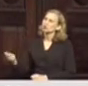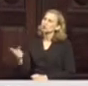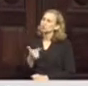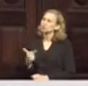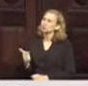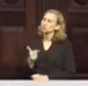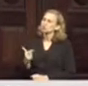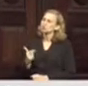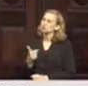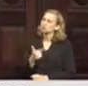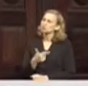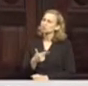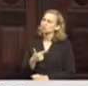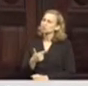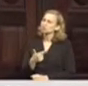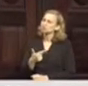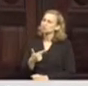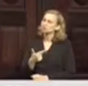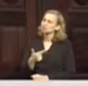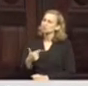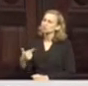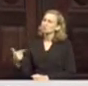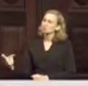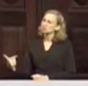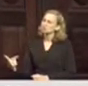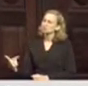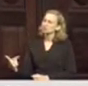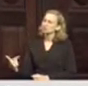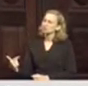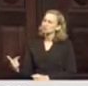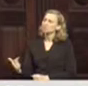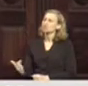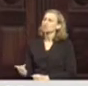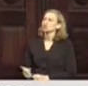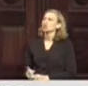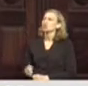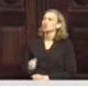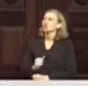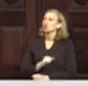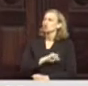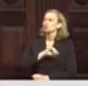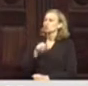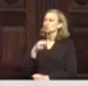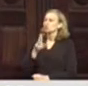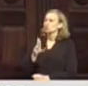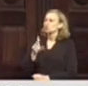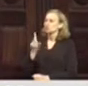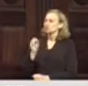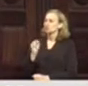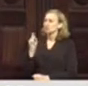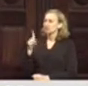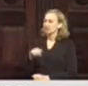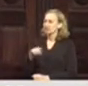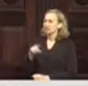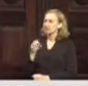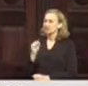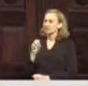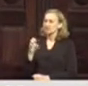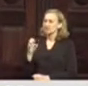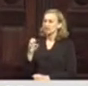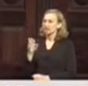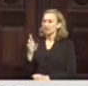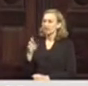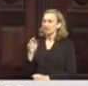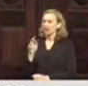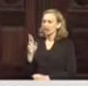apoiamos a candidatura de José Serra, que foi derrotado no